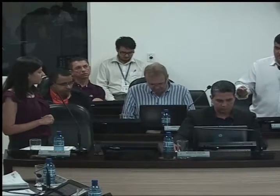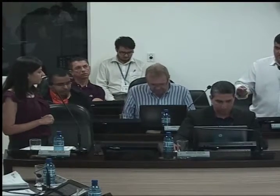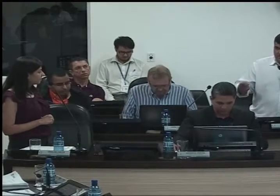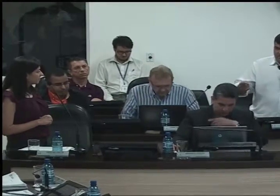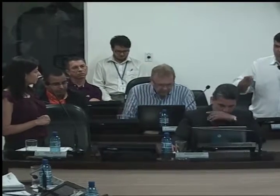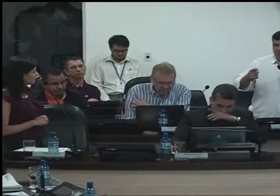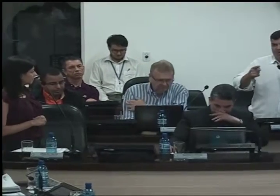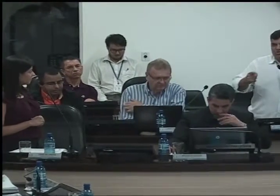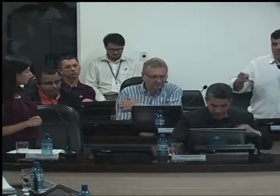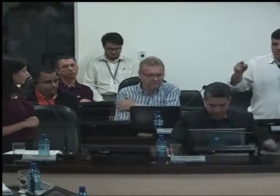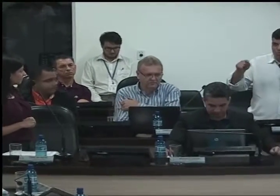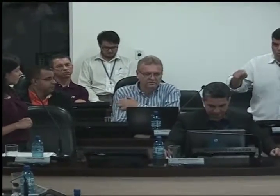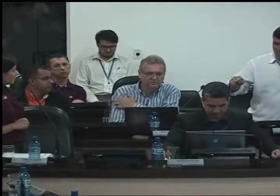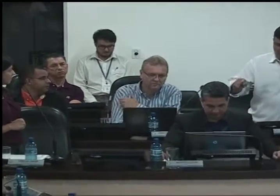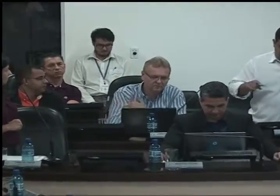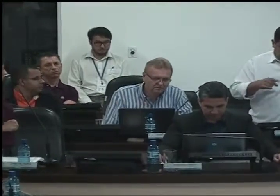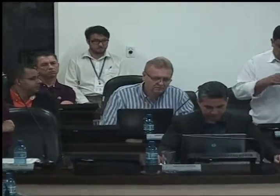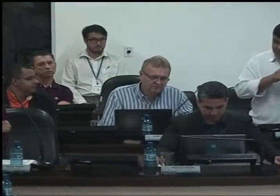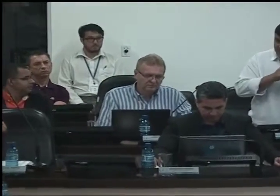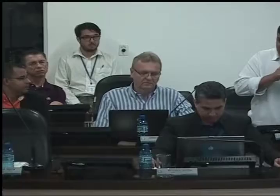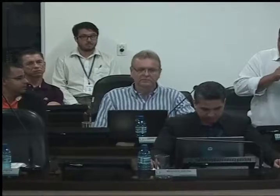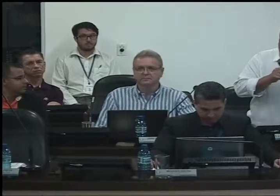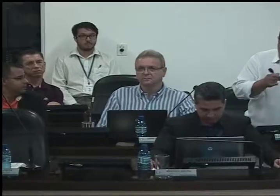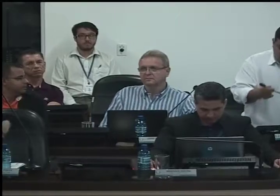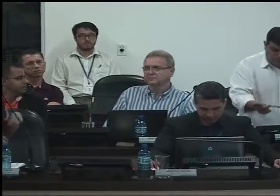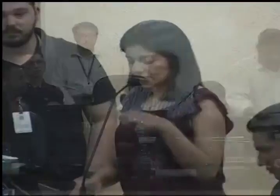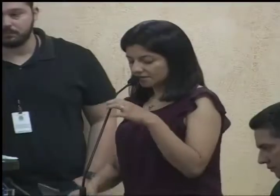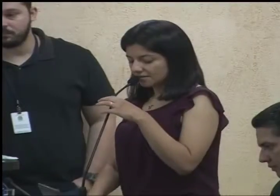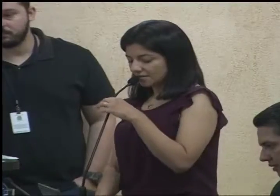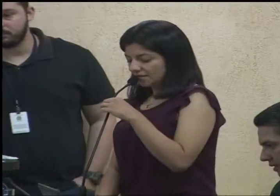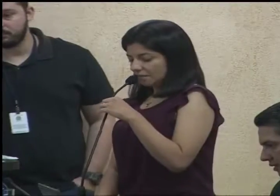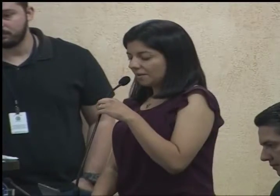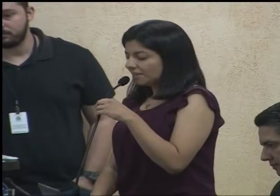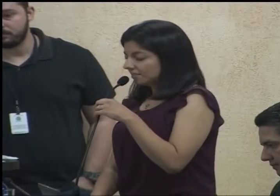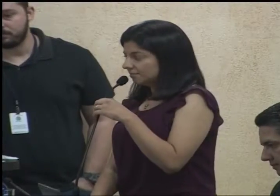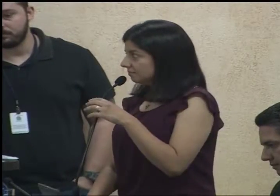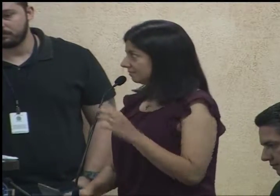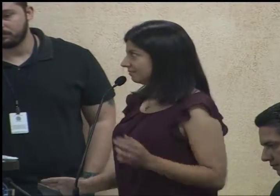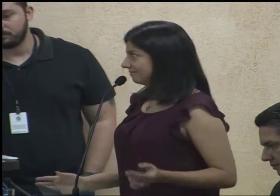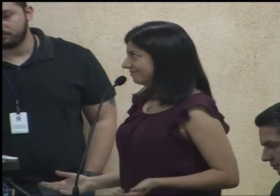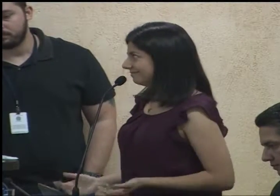deles, isso que eu acho que eles são coniventes. Obrigado, vereador.